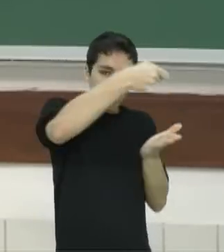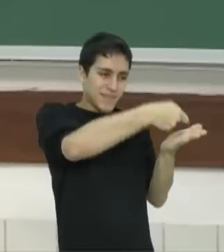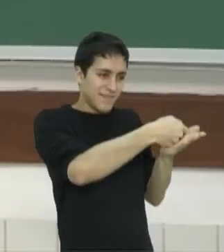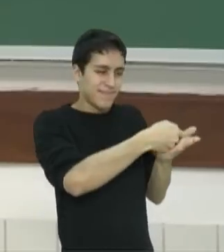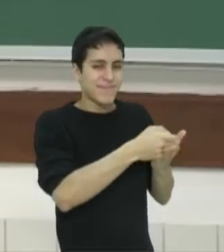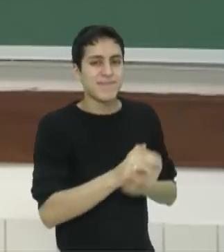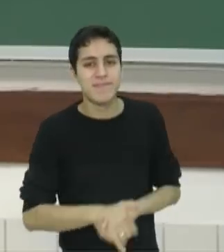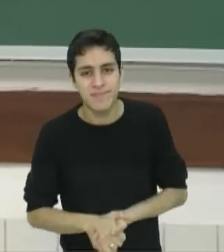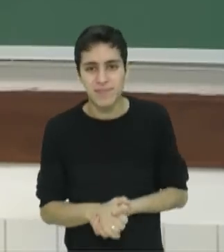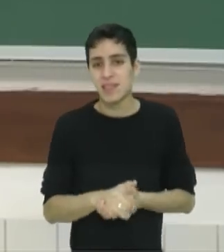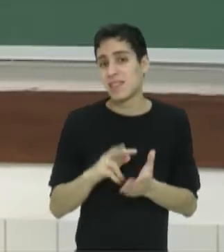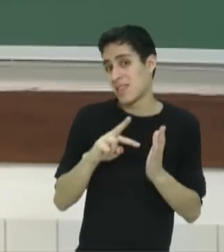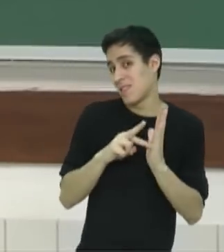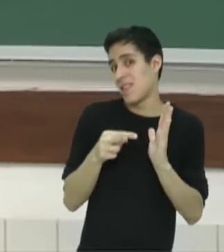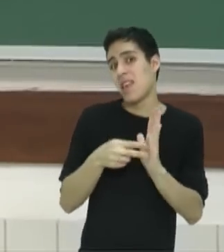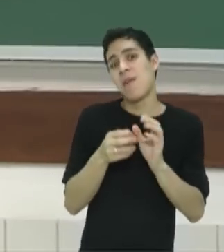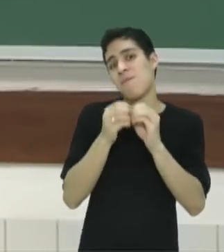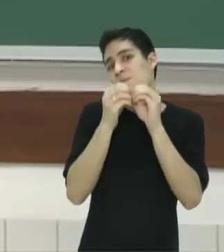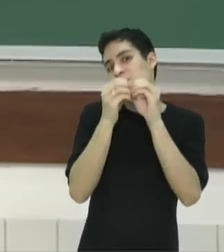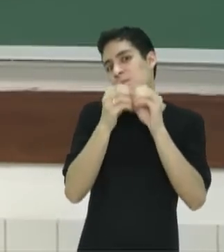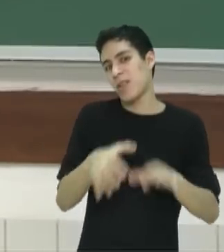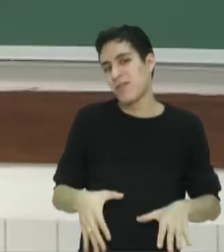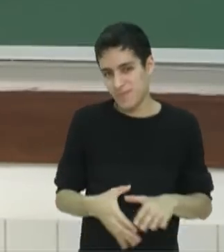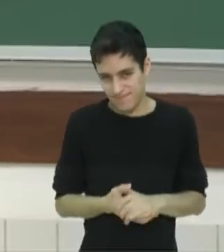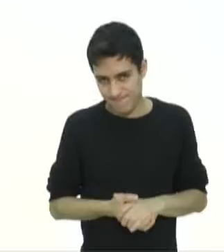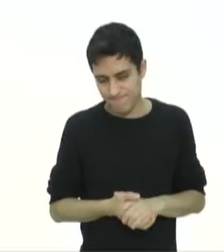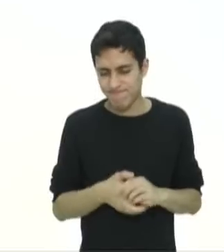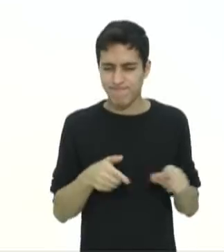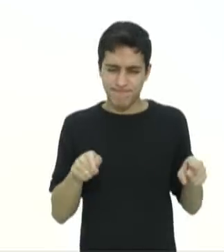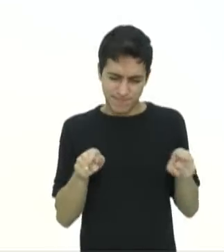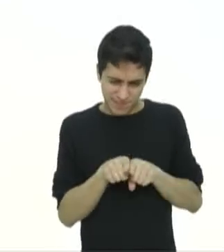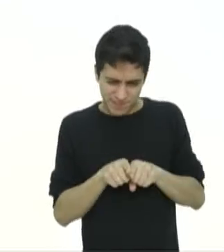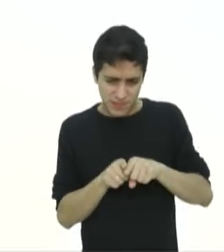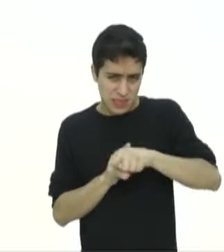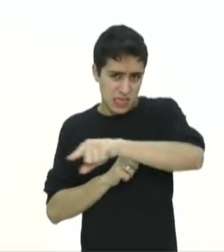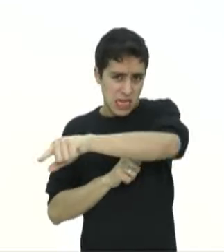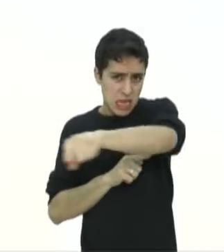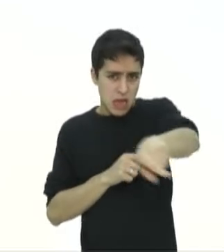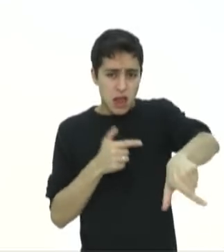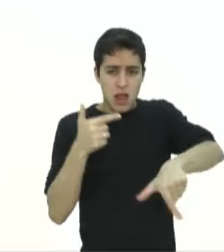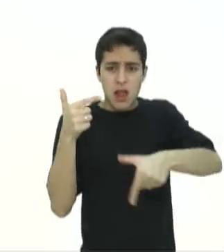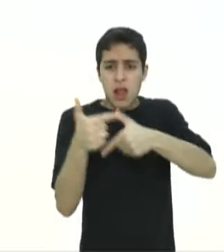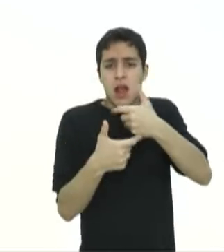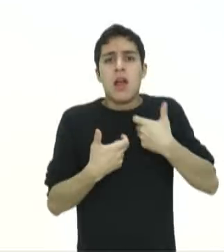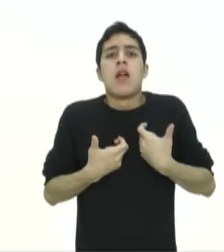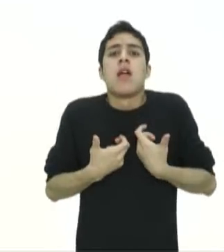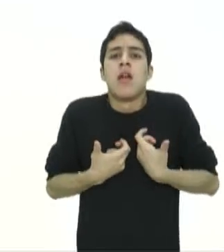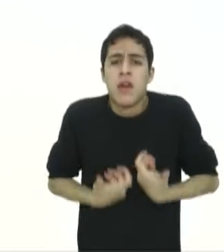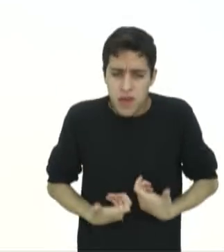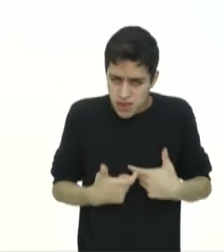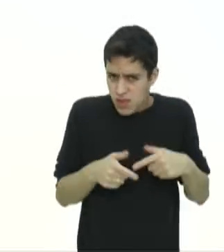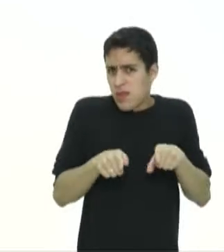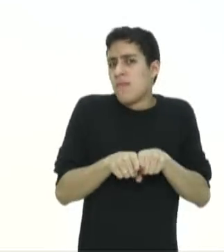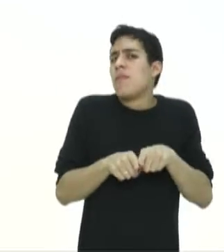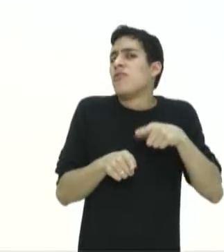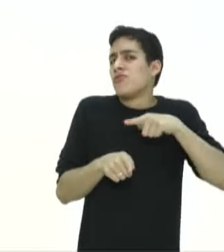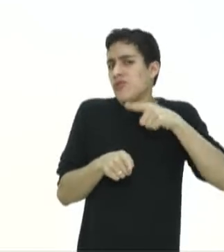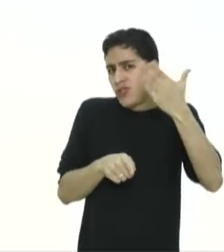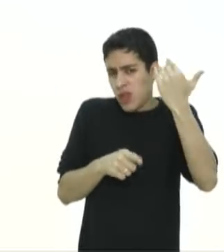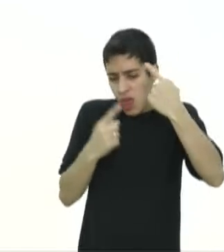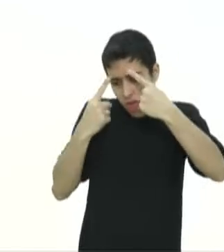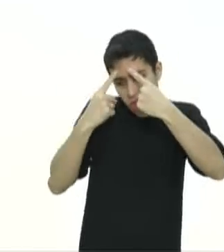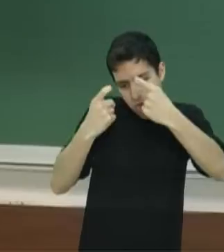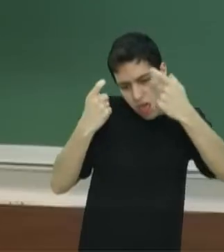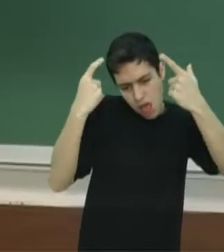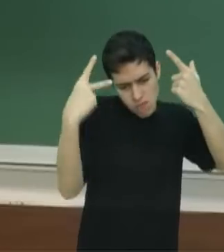E, além disso, nós temos que destacar o seguinte, o trabalho era muito cansativo e ocorria maus tratos. Violência, muitas